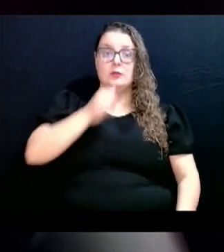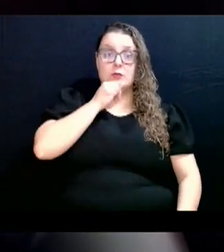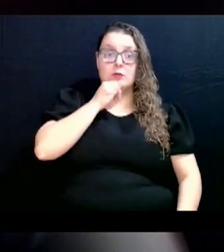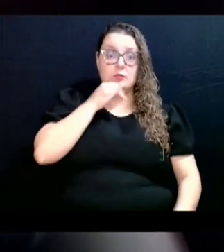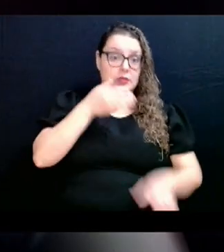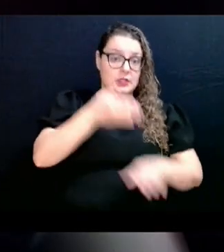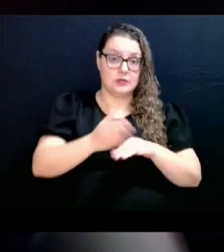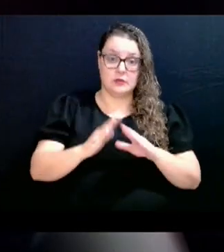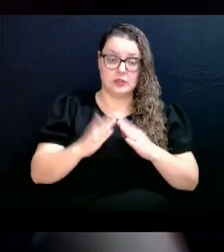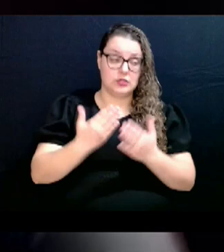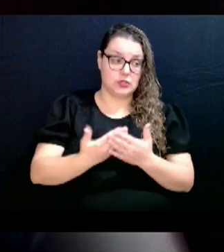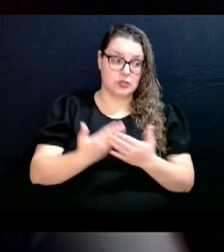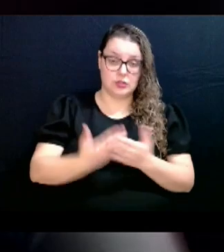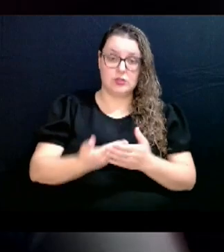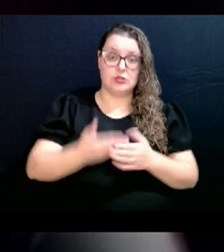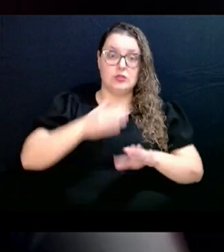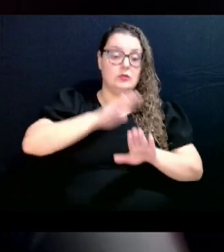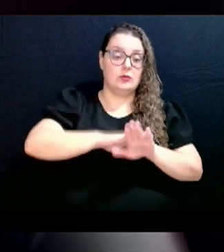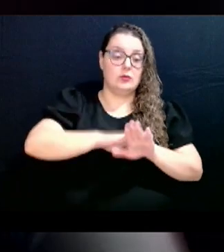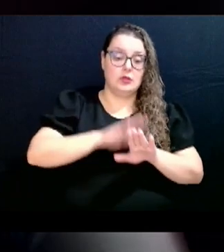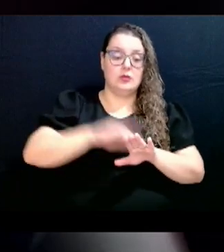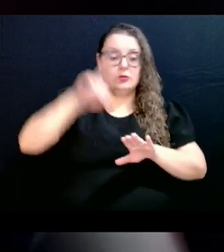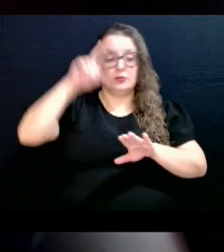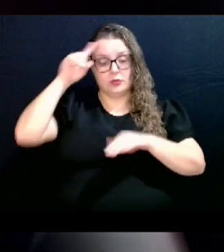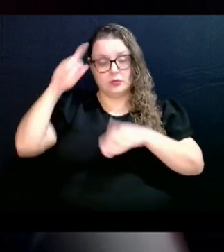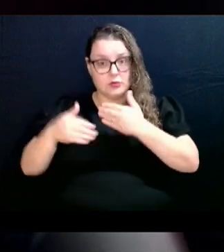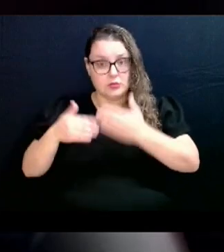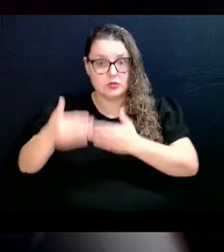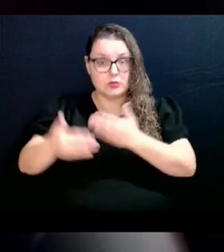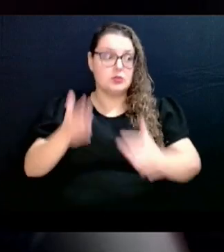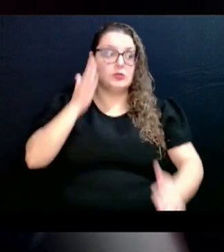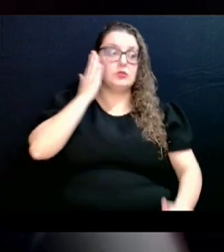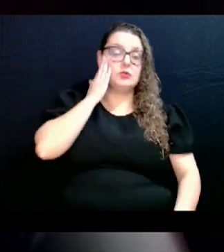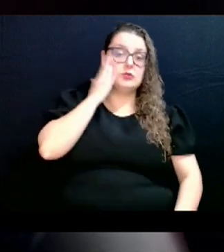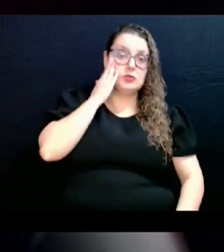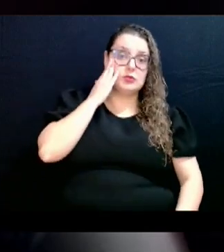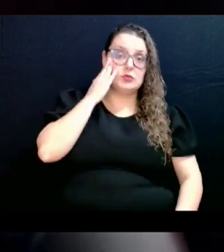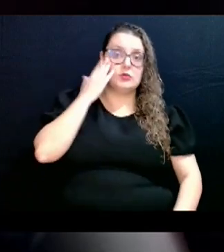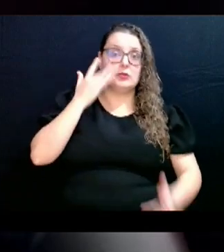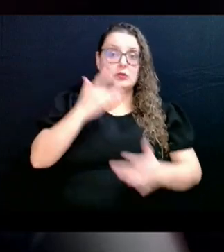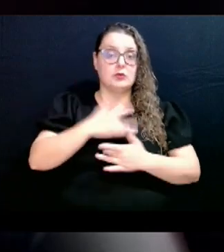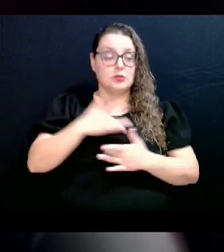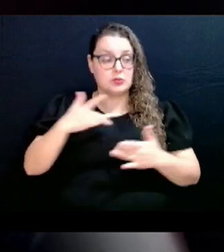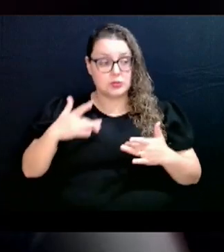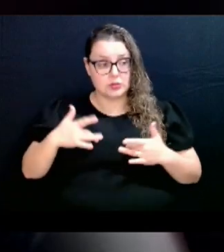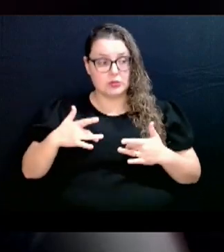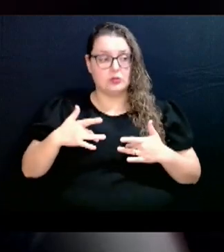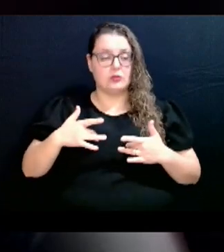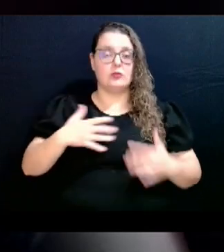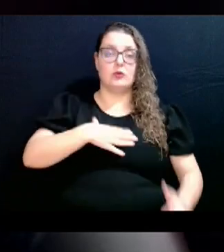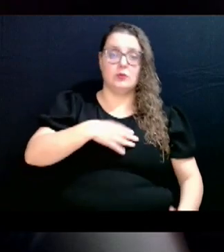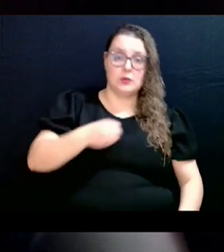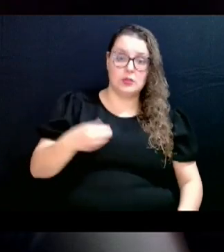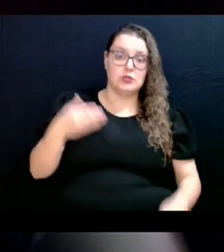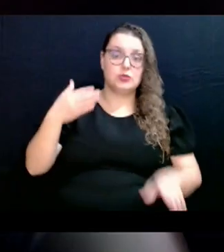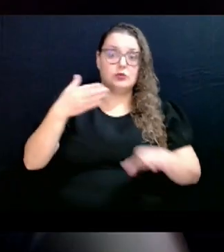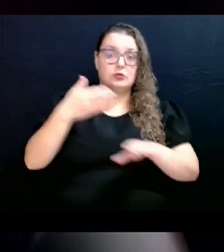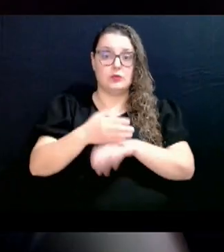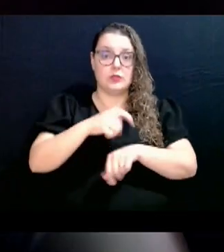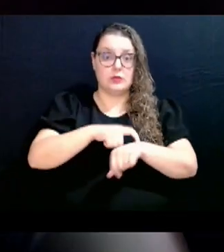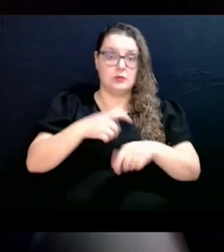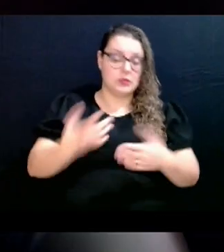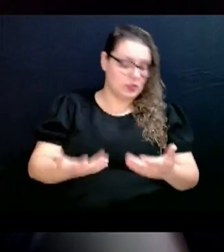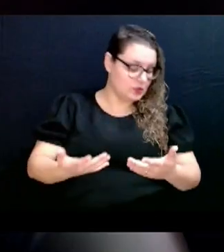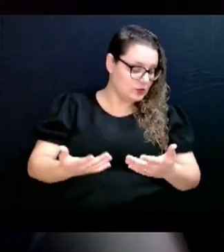de atividades, de rotinas, de saber a saúde, a questão de saúde do filho, de participar desses momentos. Então, a